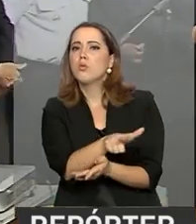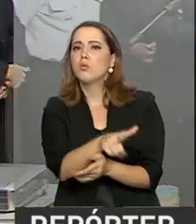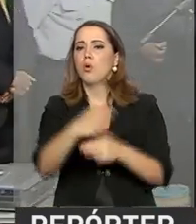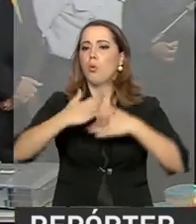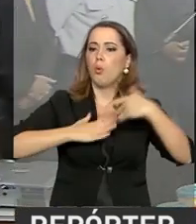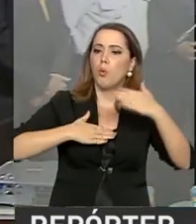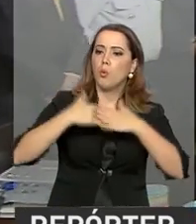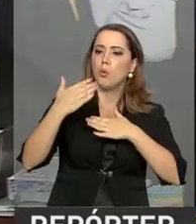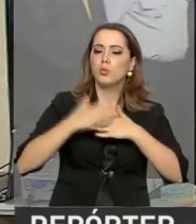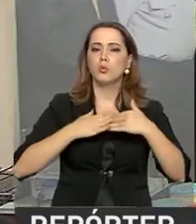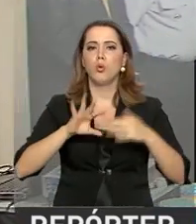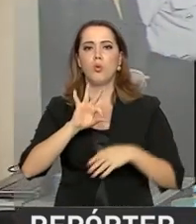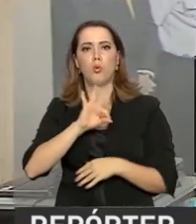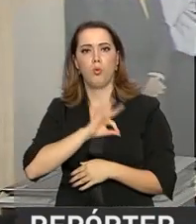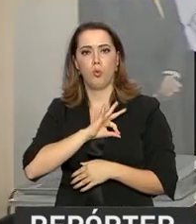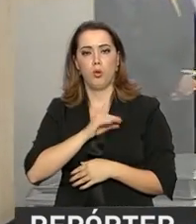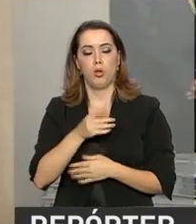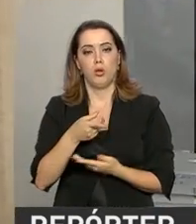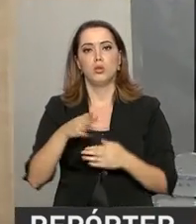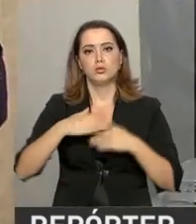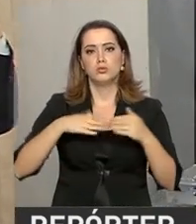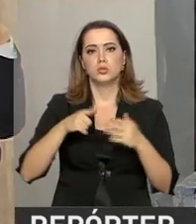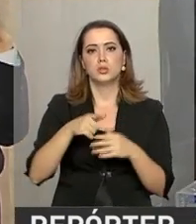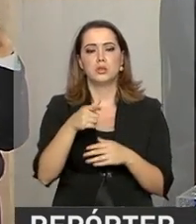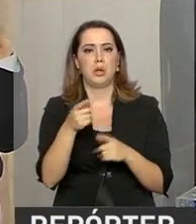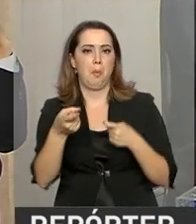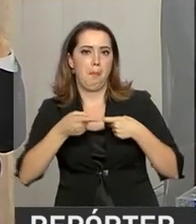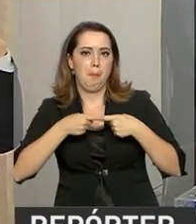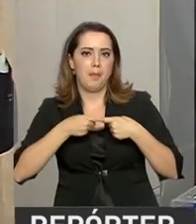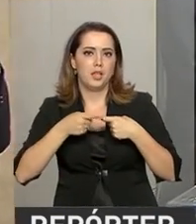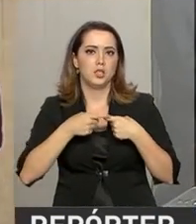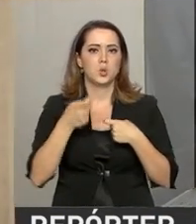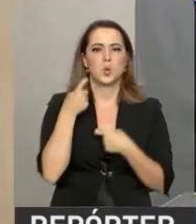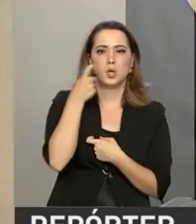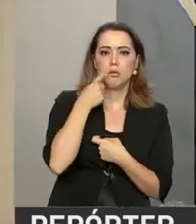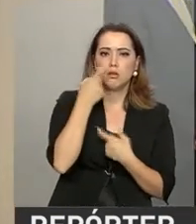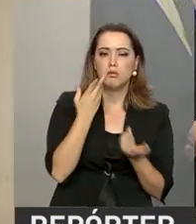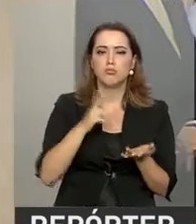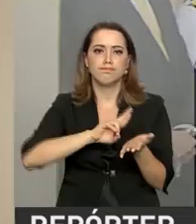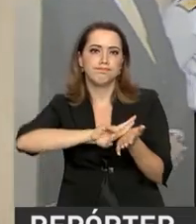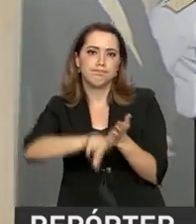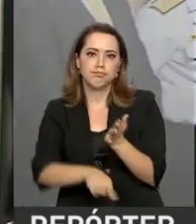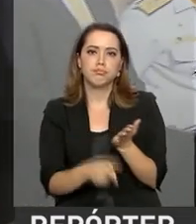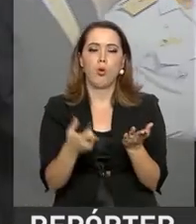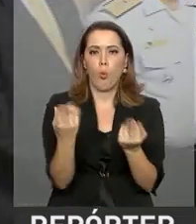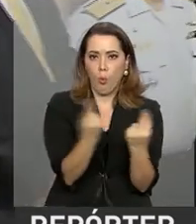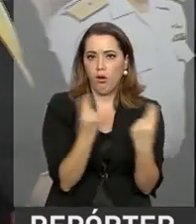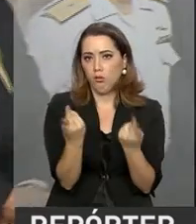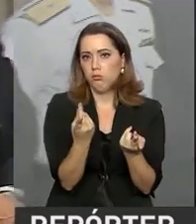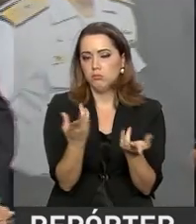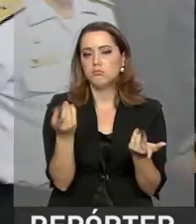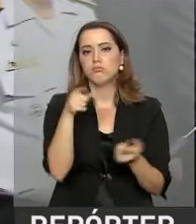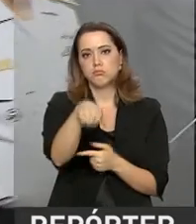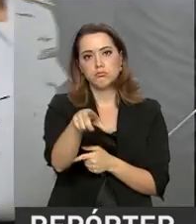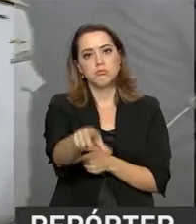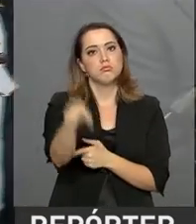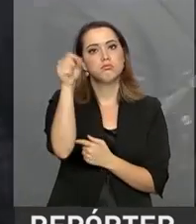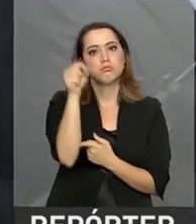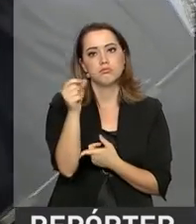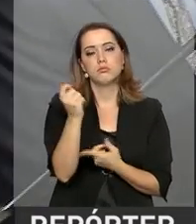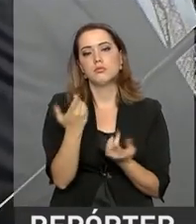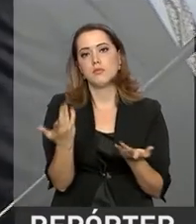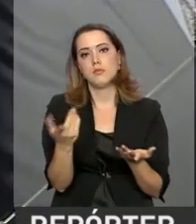o soldado ou você tem o oficial que é médico, que é dentista, que é, enfim. Esses eram aqueles que nós escolhíamos para